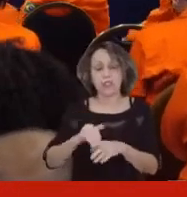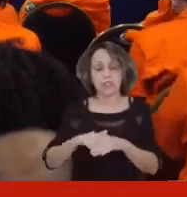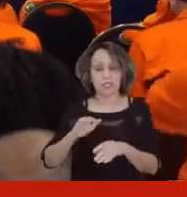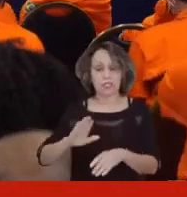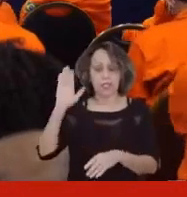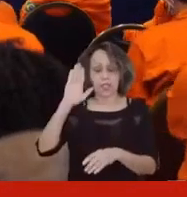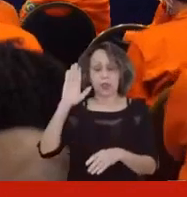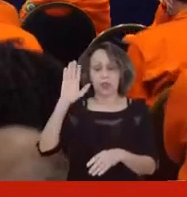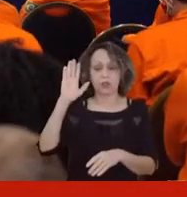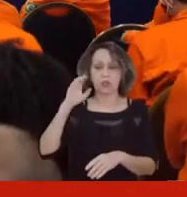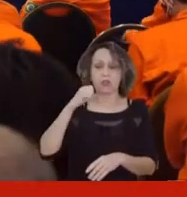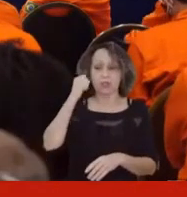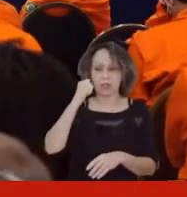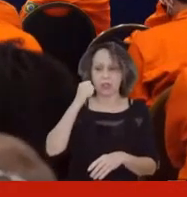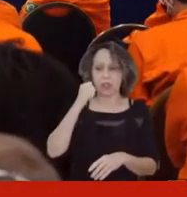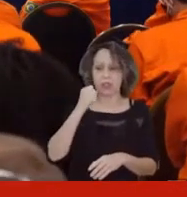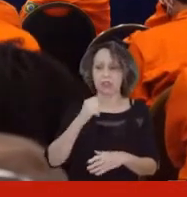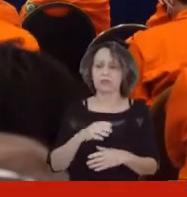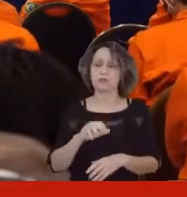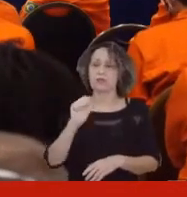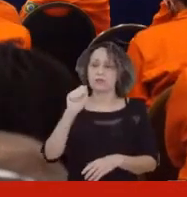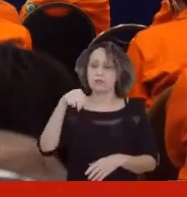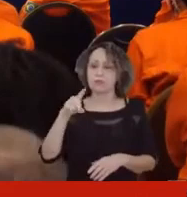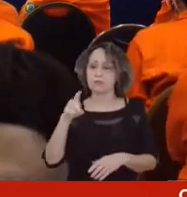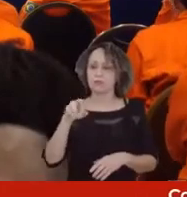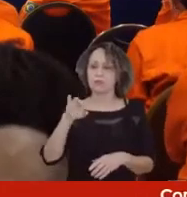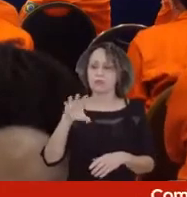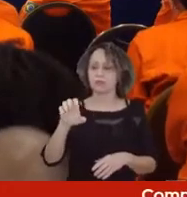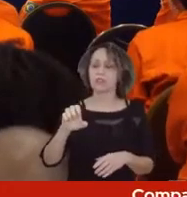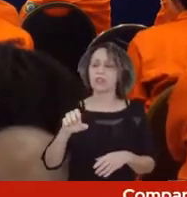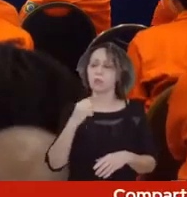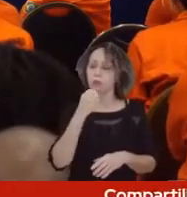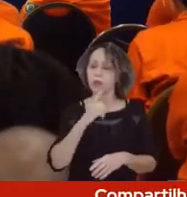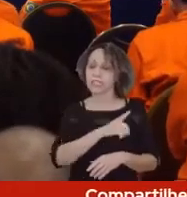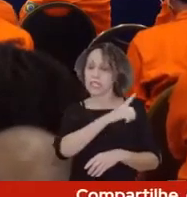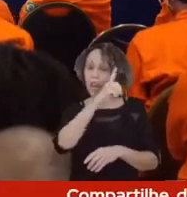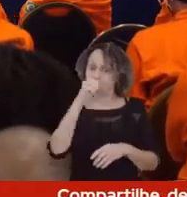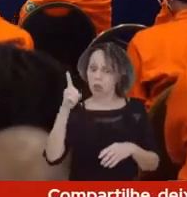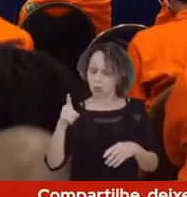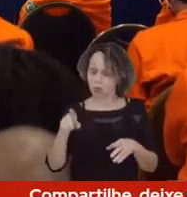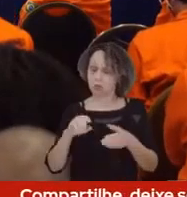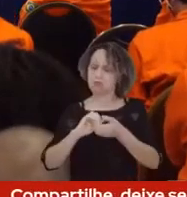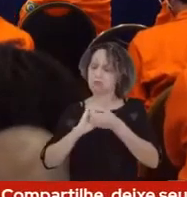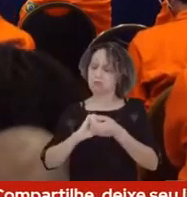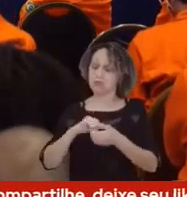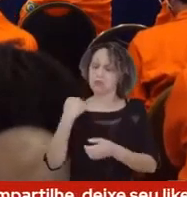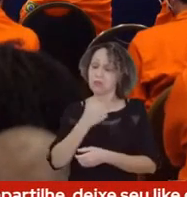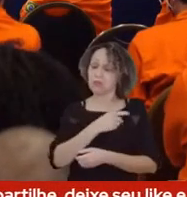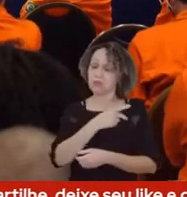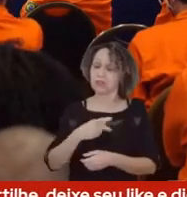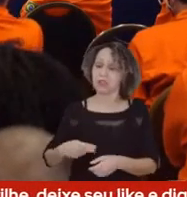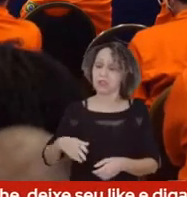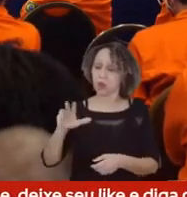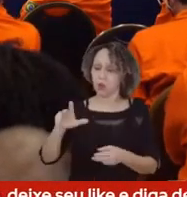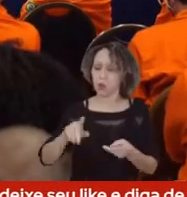nosso presidente Lula, que se retirou por um minuto. Nossa presidenta Gleisi, nosso Zé